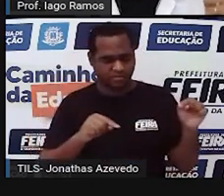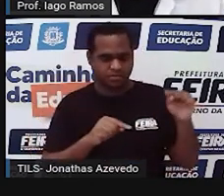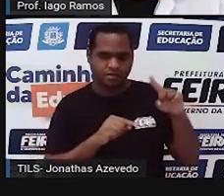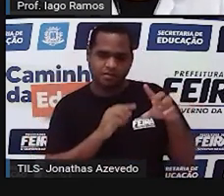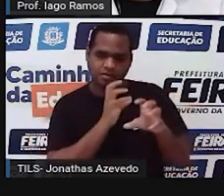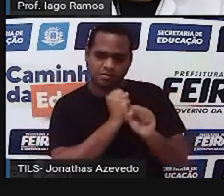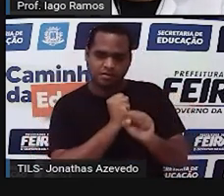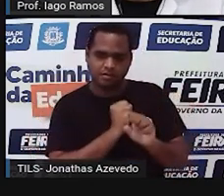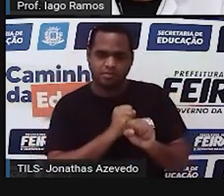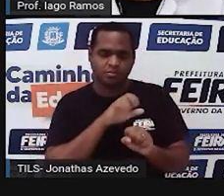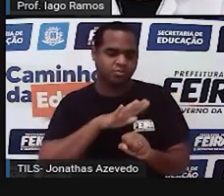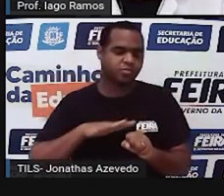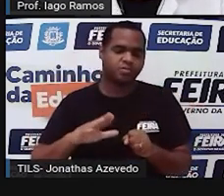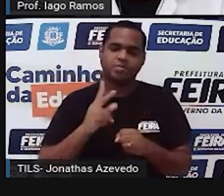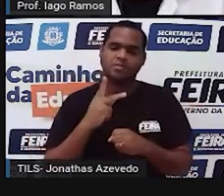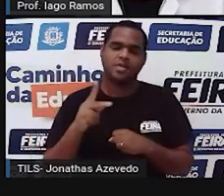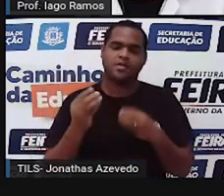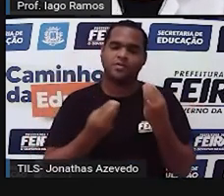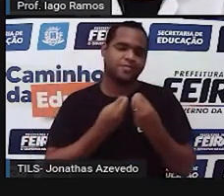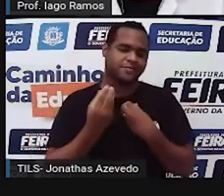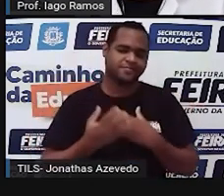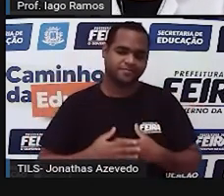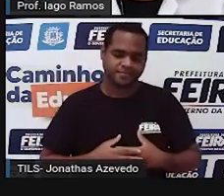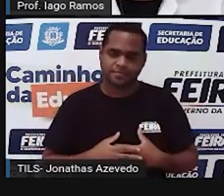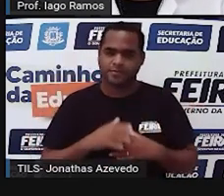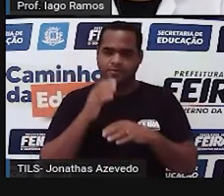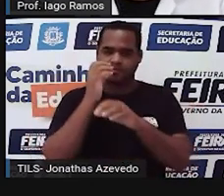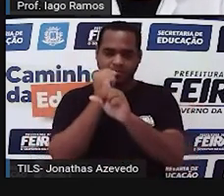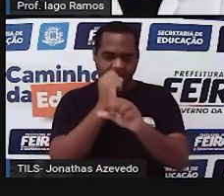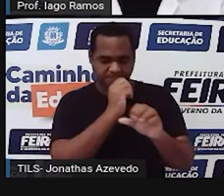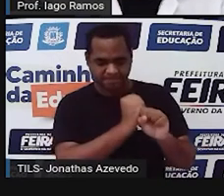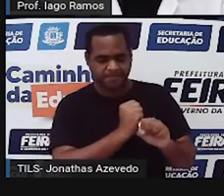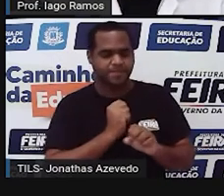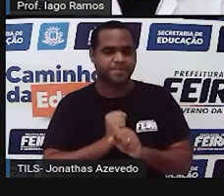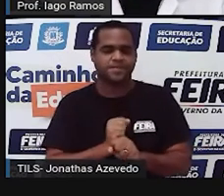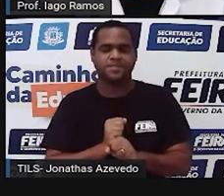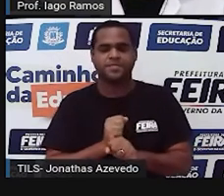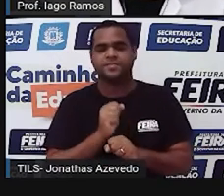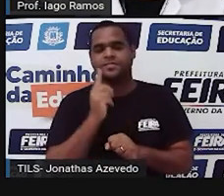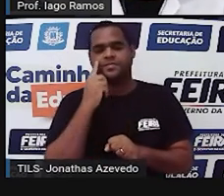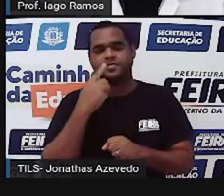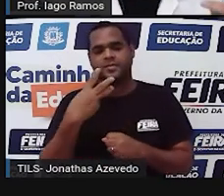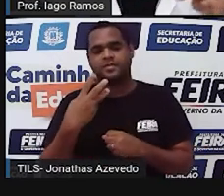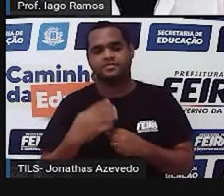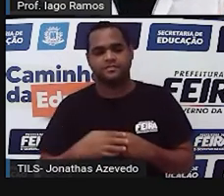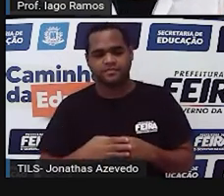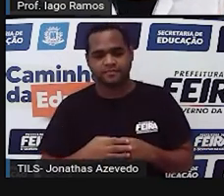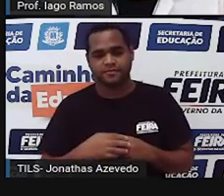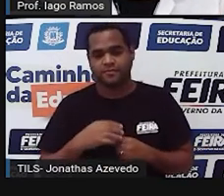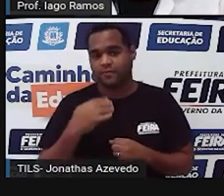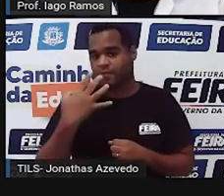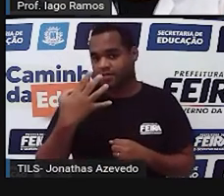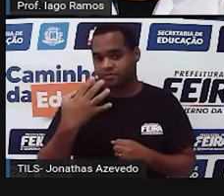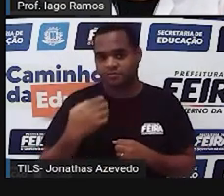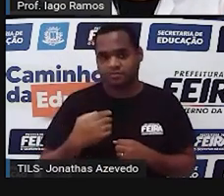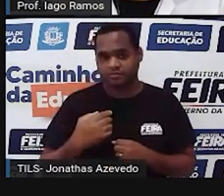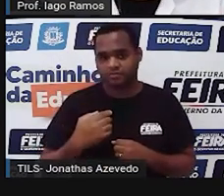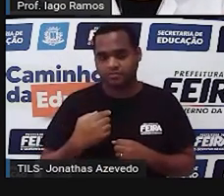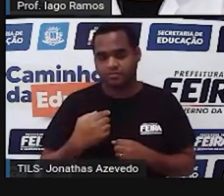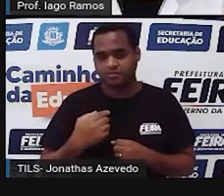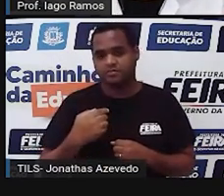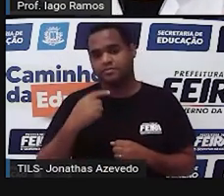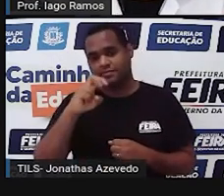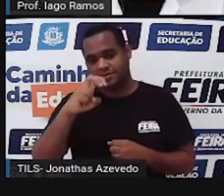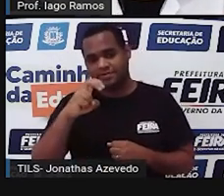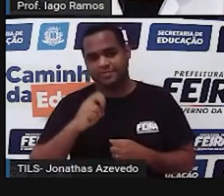descobre a medida do perímetro é só somar os três lados fazer o lado três mais o lado quatro